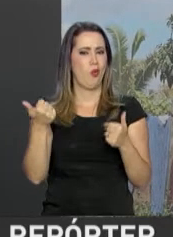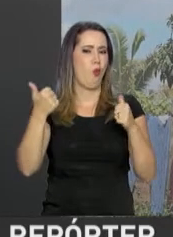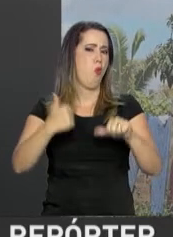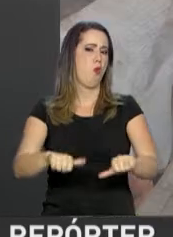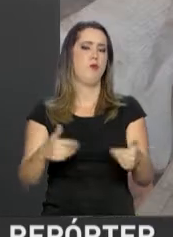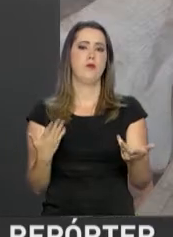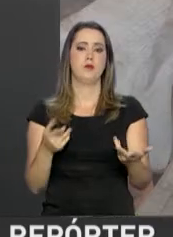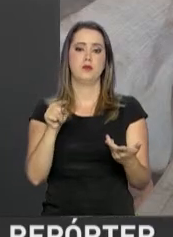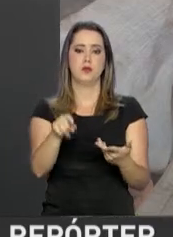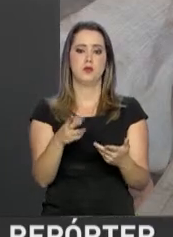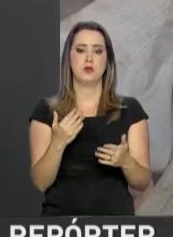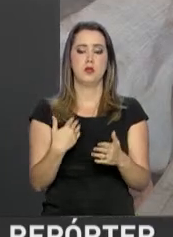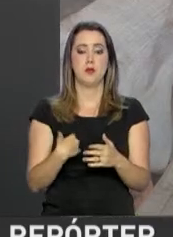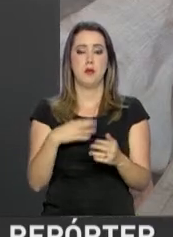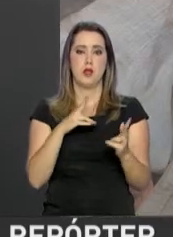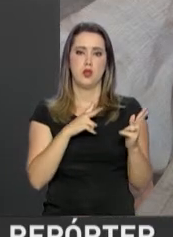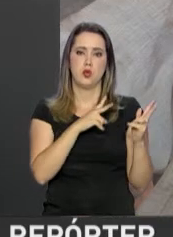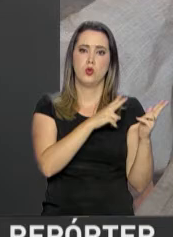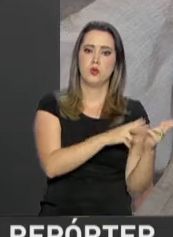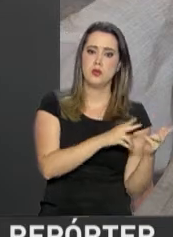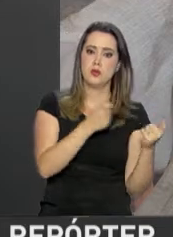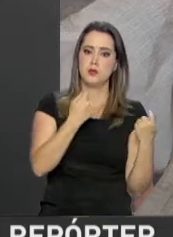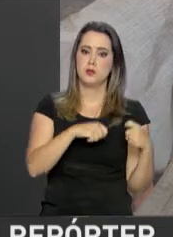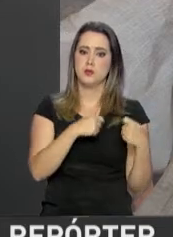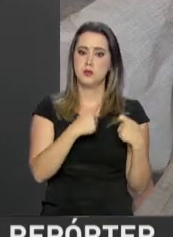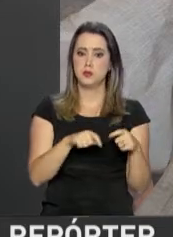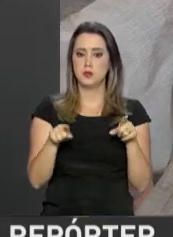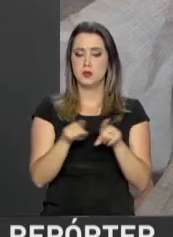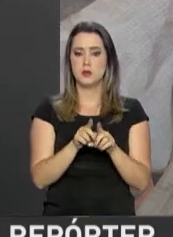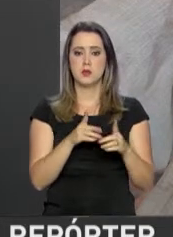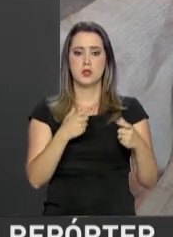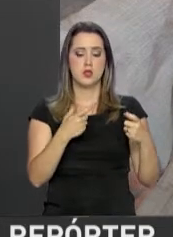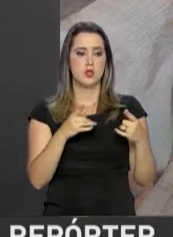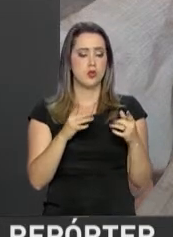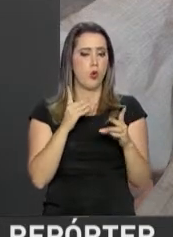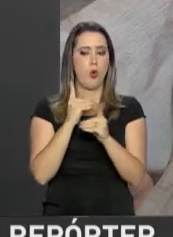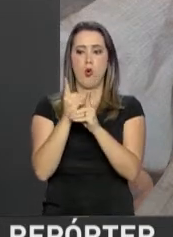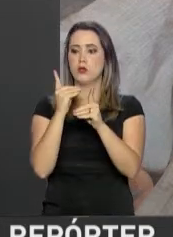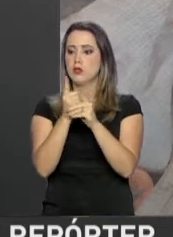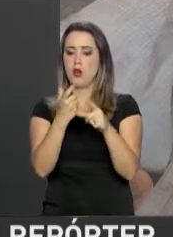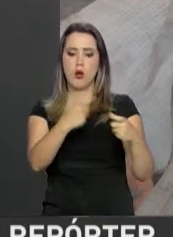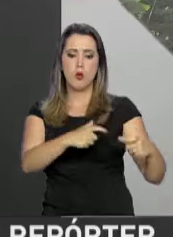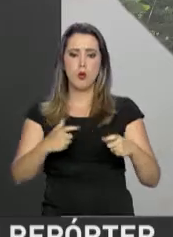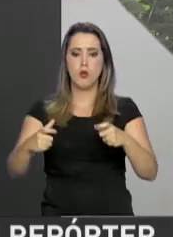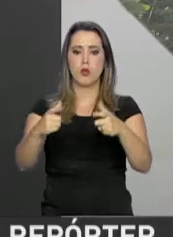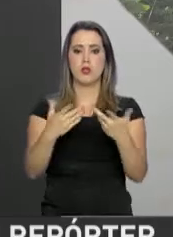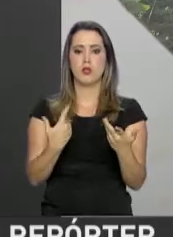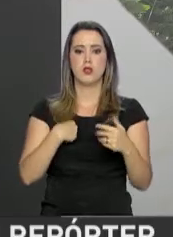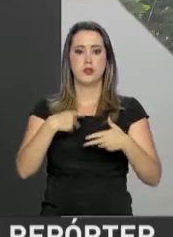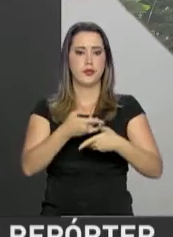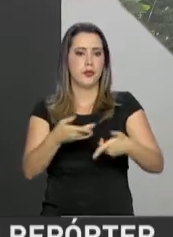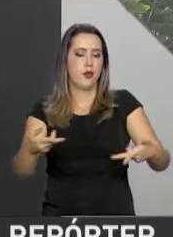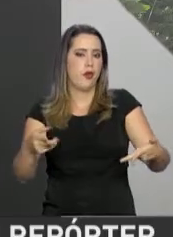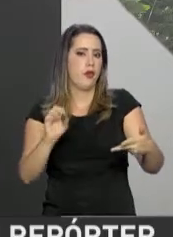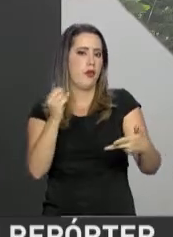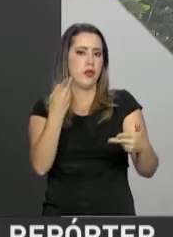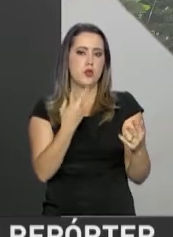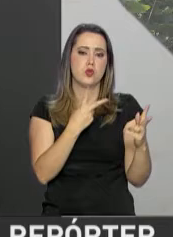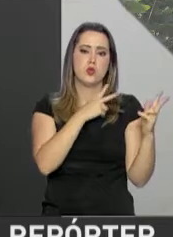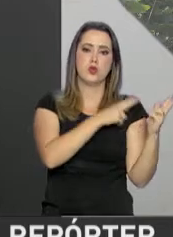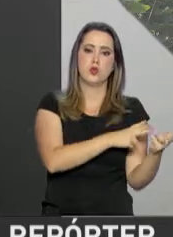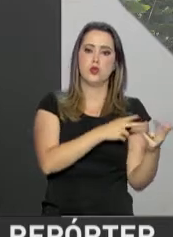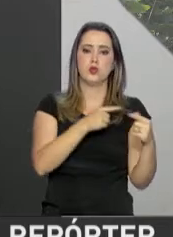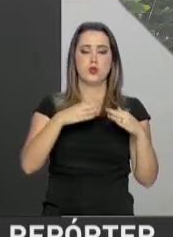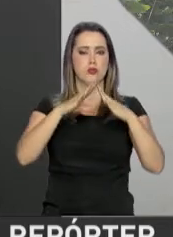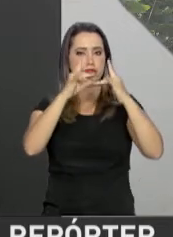para pernoitar os trabalhadores deveriam encontrar abrigos pelo caminho como currais ou dormir em barracas